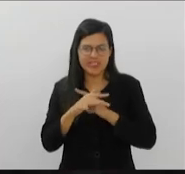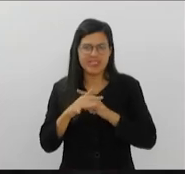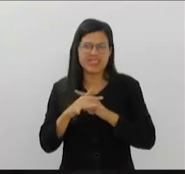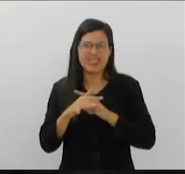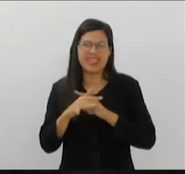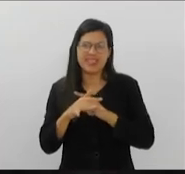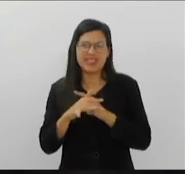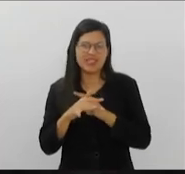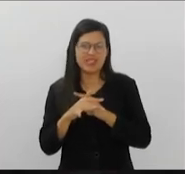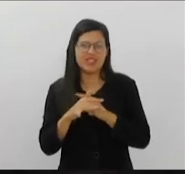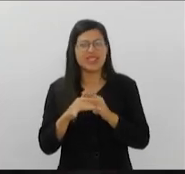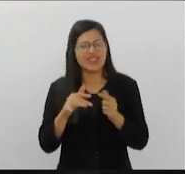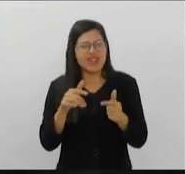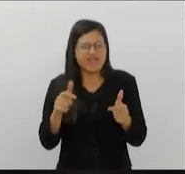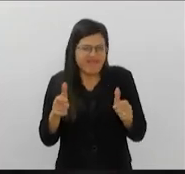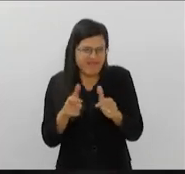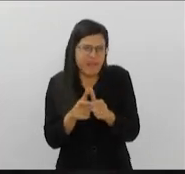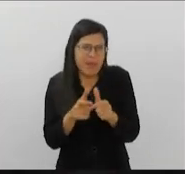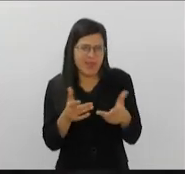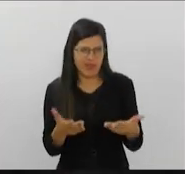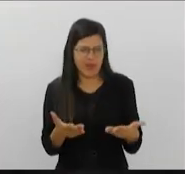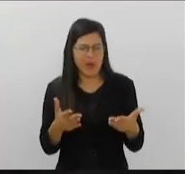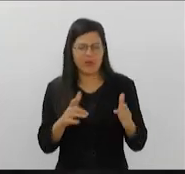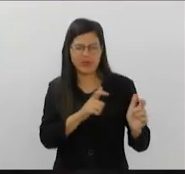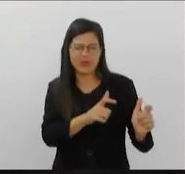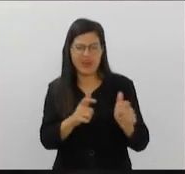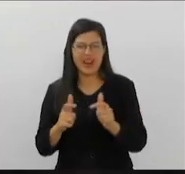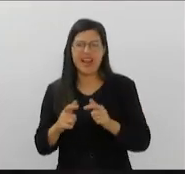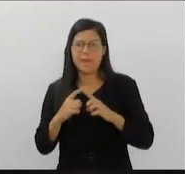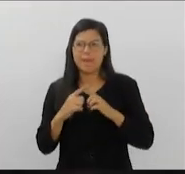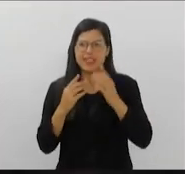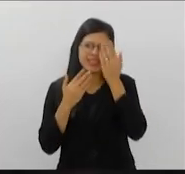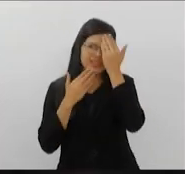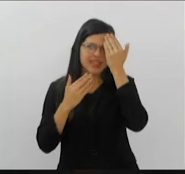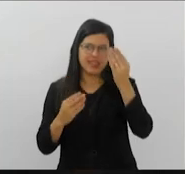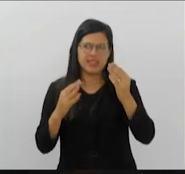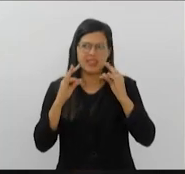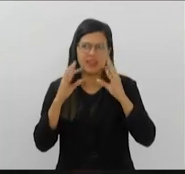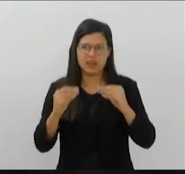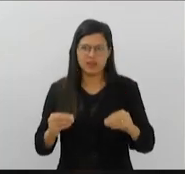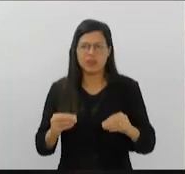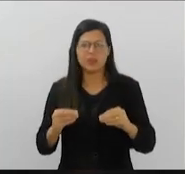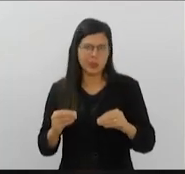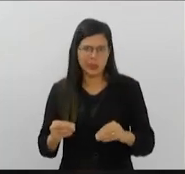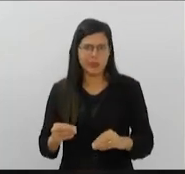sempre menores, né? Mas queria agradecer a todo mundo aí por estar ouvindo, né?